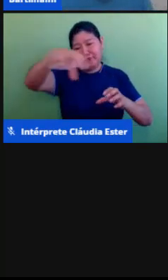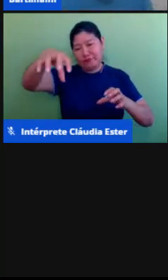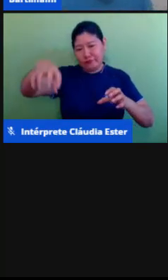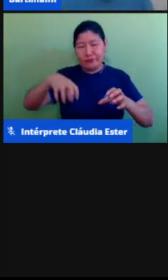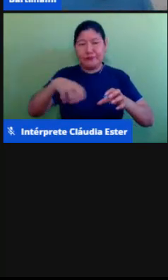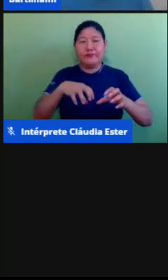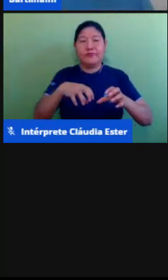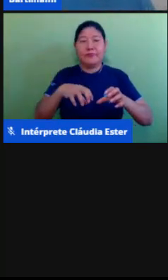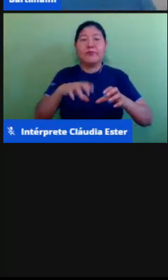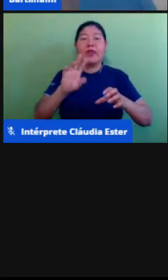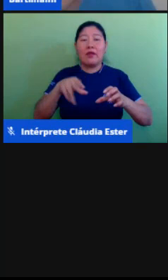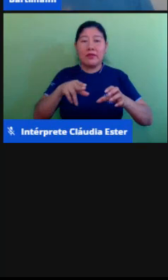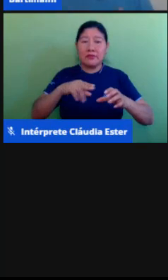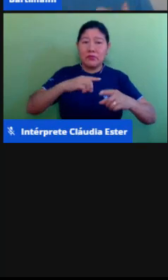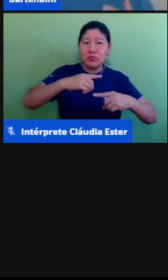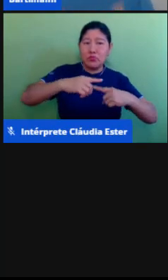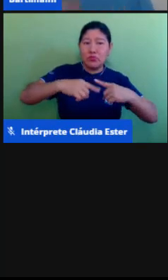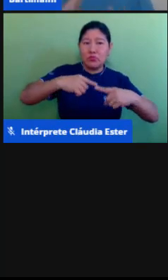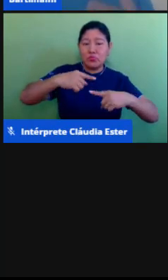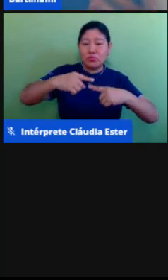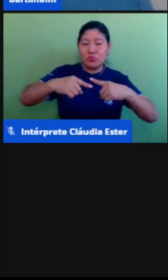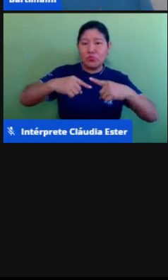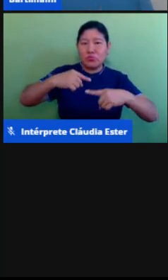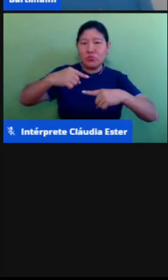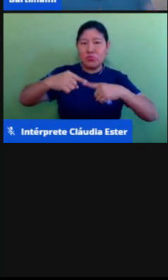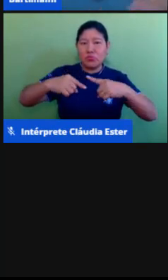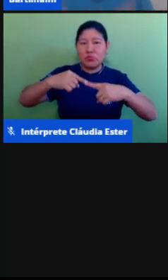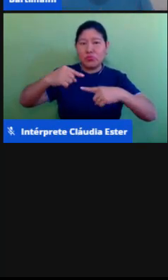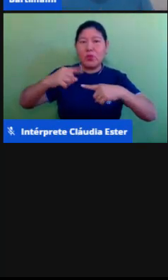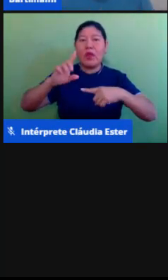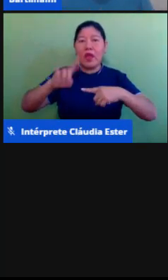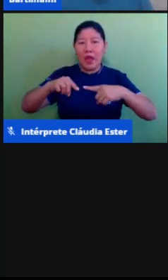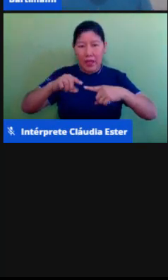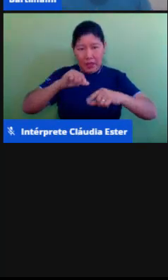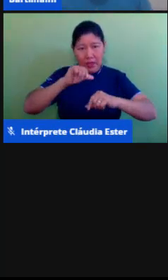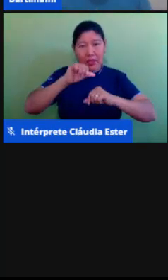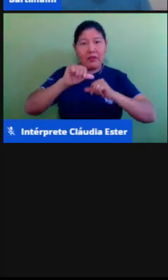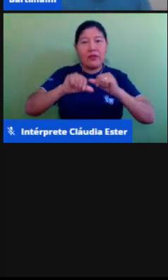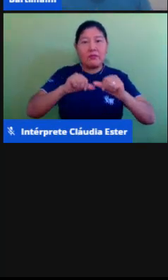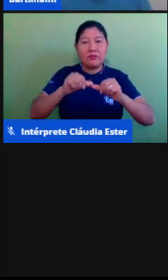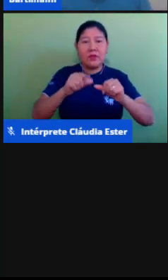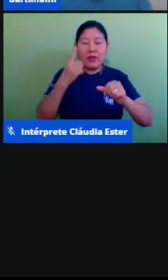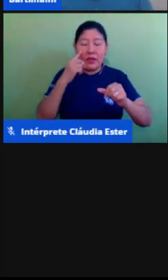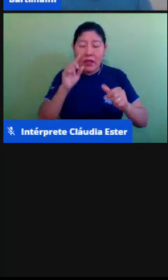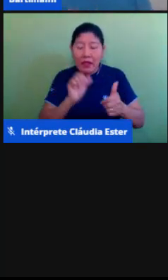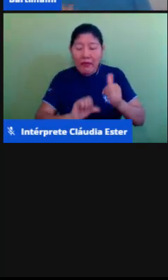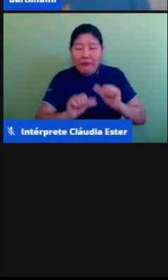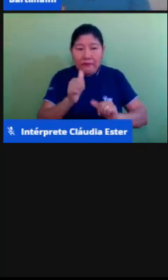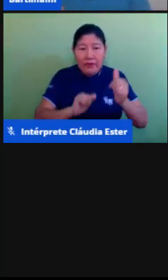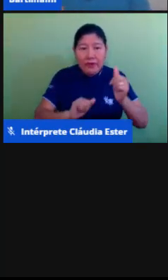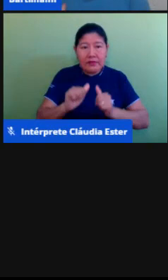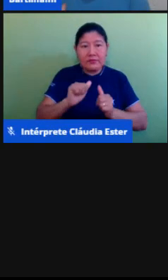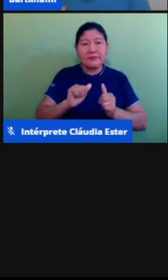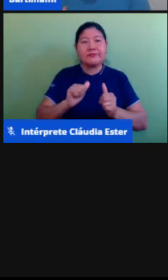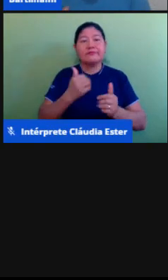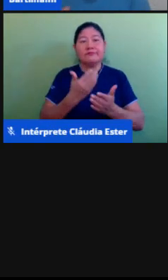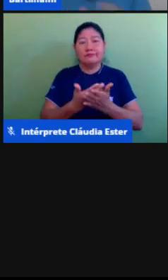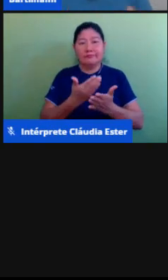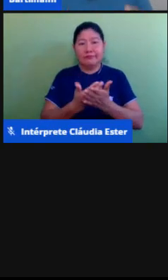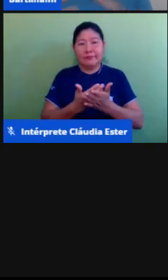Então, esse processo de filtro é para você revisar e diminuir inconsistências na sua análise. Aí você passa para a